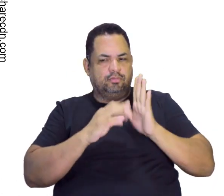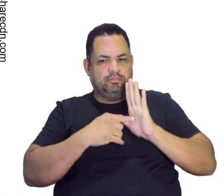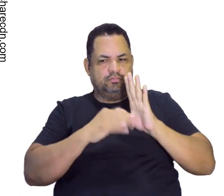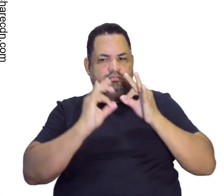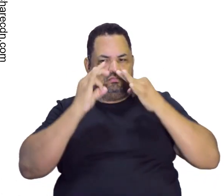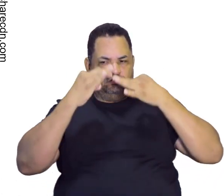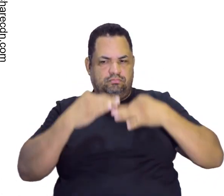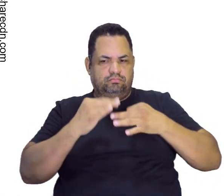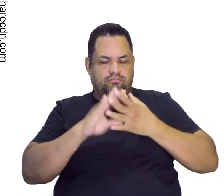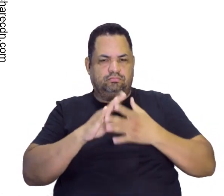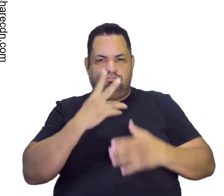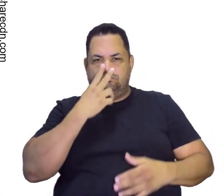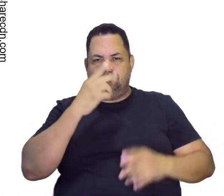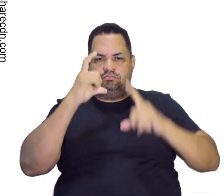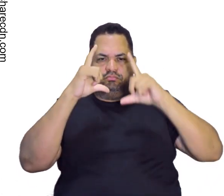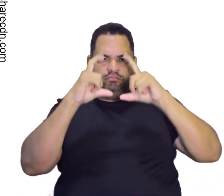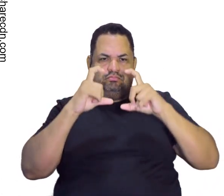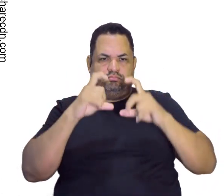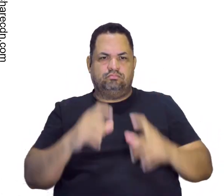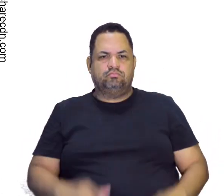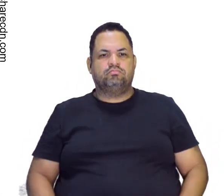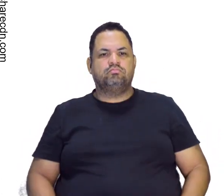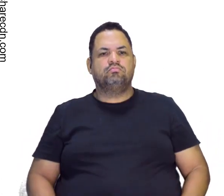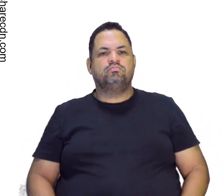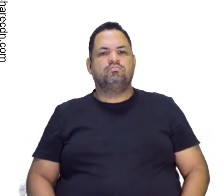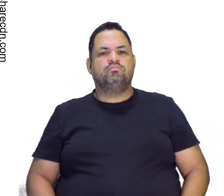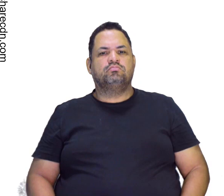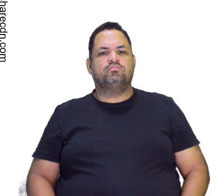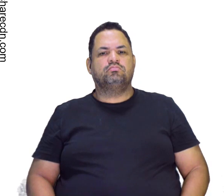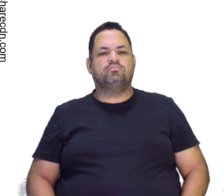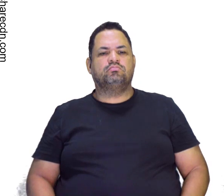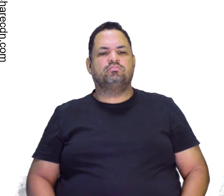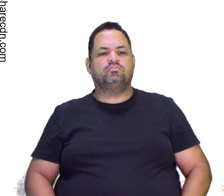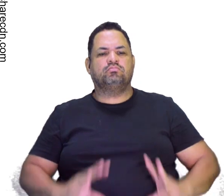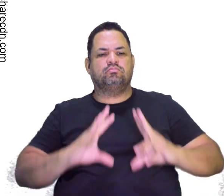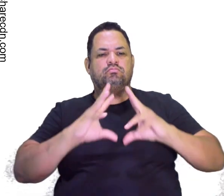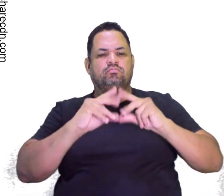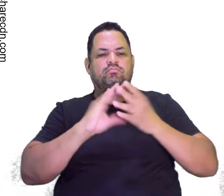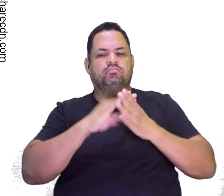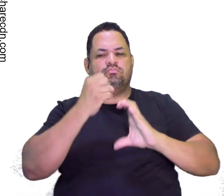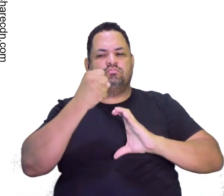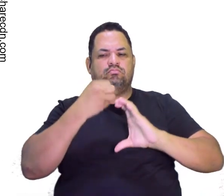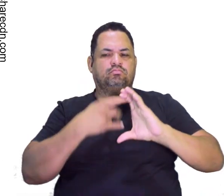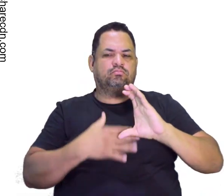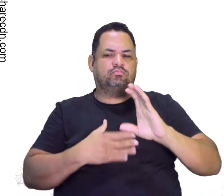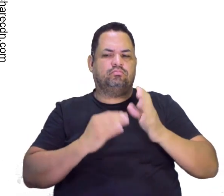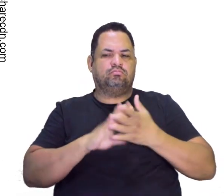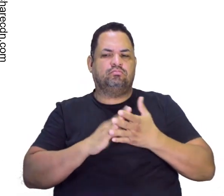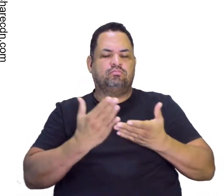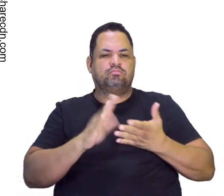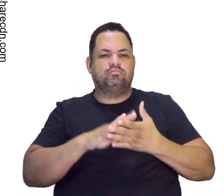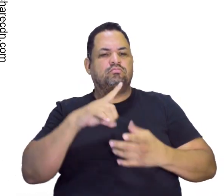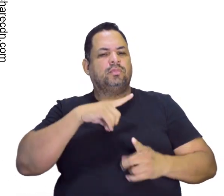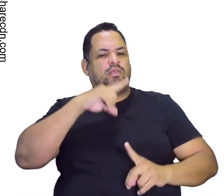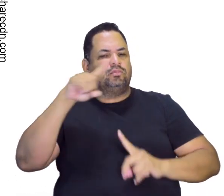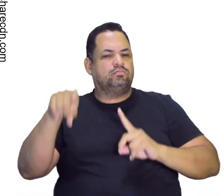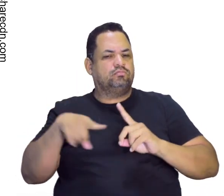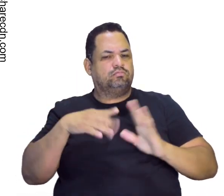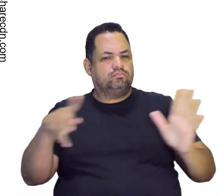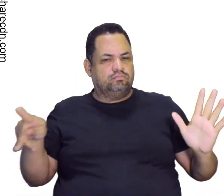fosse uma fotografia então todas essas essas características aqui são intencionais